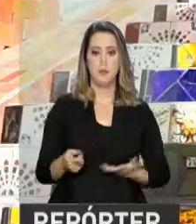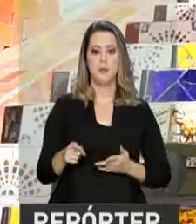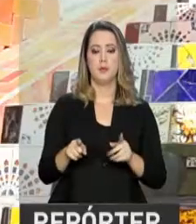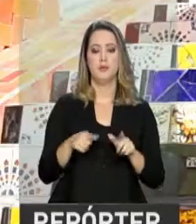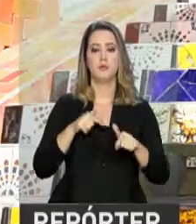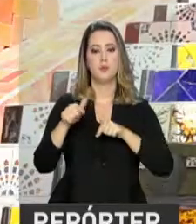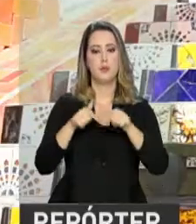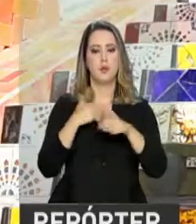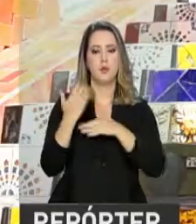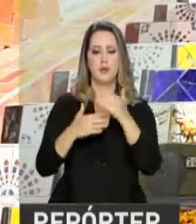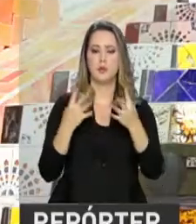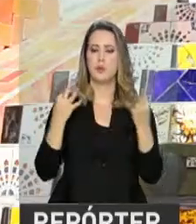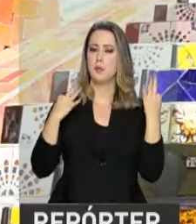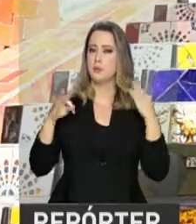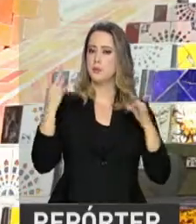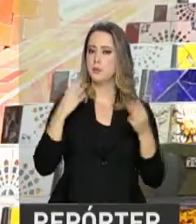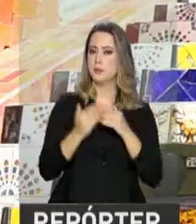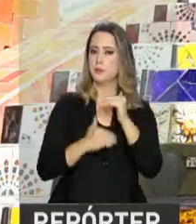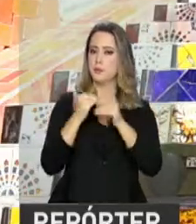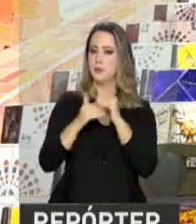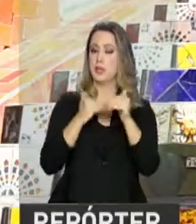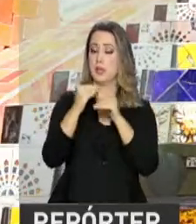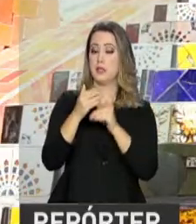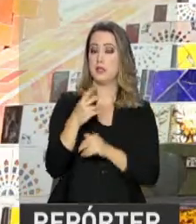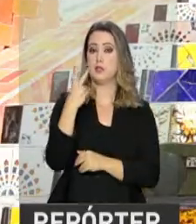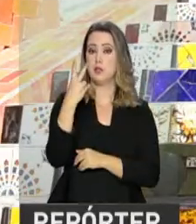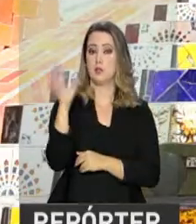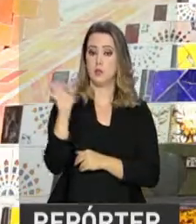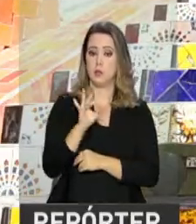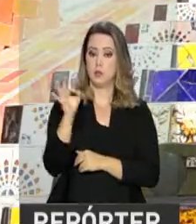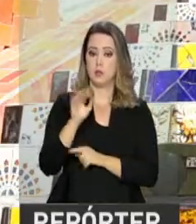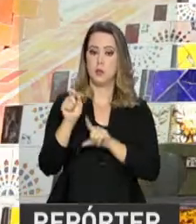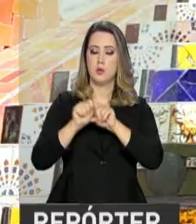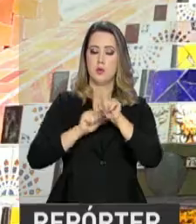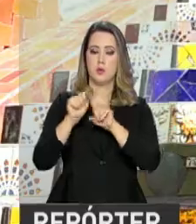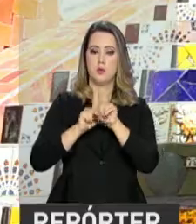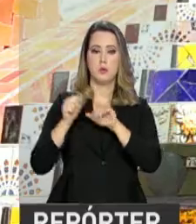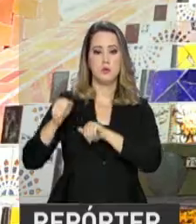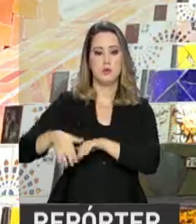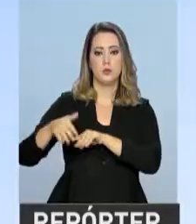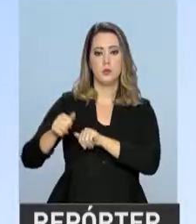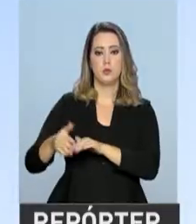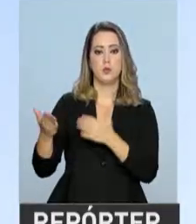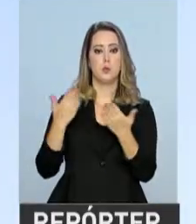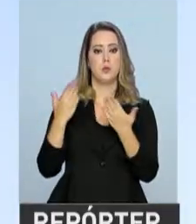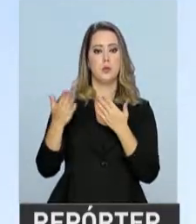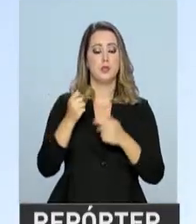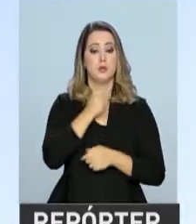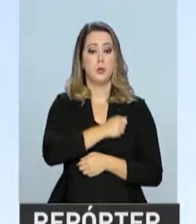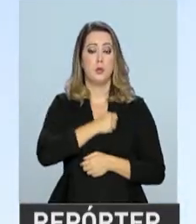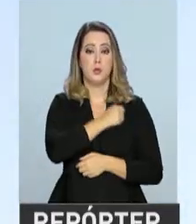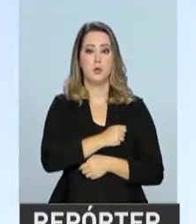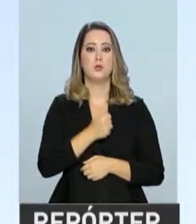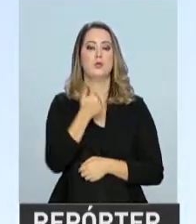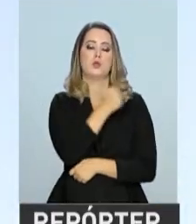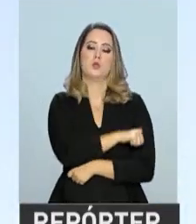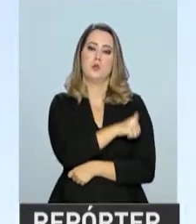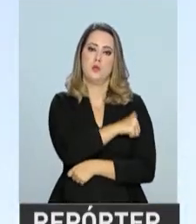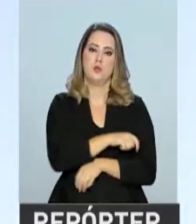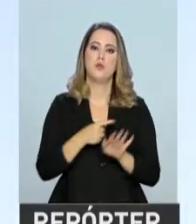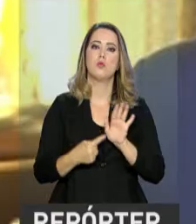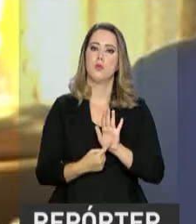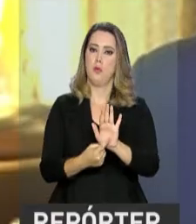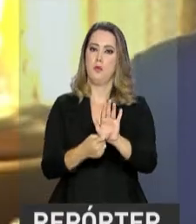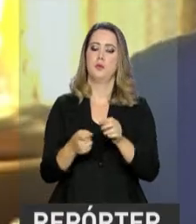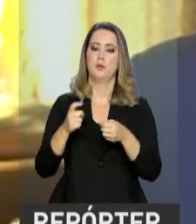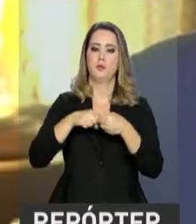as atividades turísticas cresceram 2% no mês de setembro, em relação a agosto. E o Rio de Janeiro já reflete essa